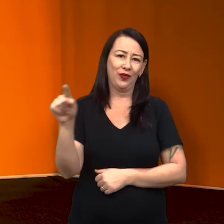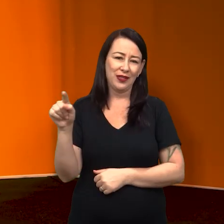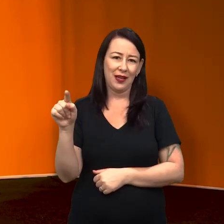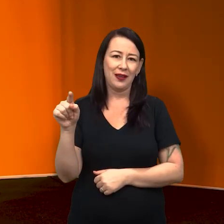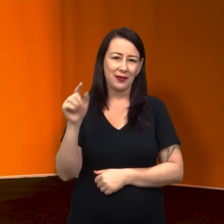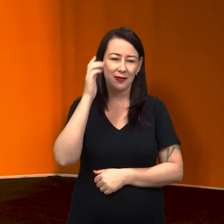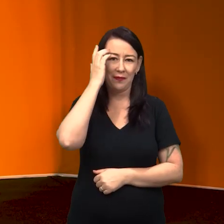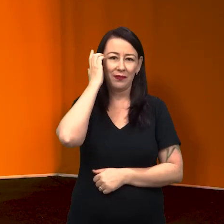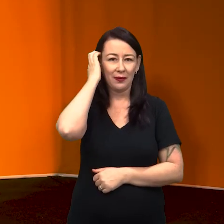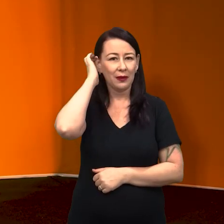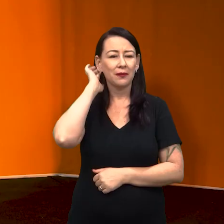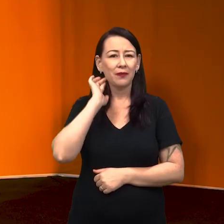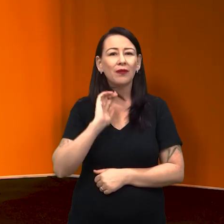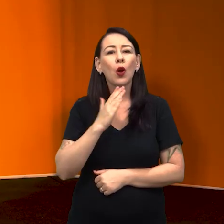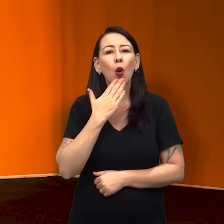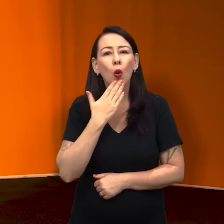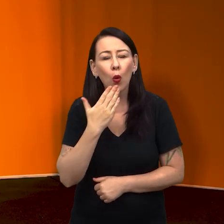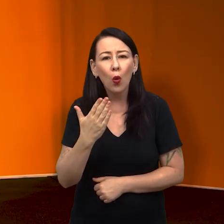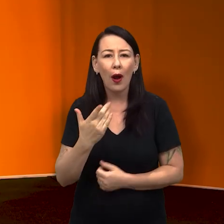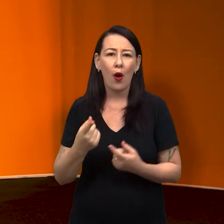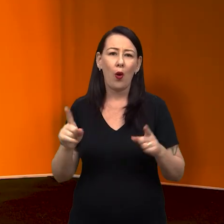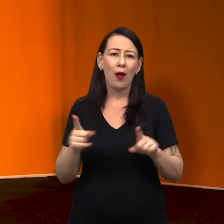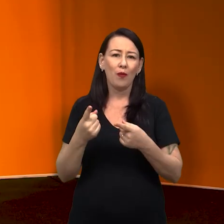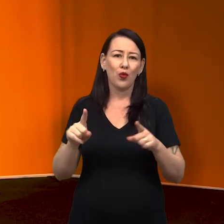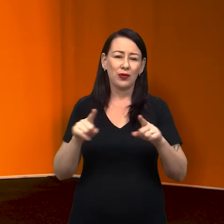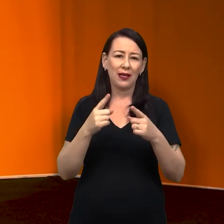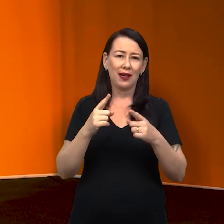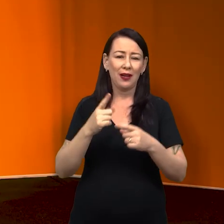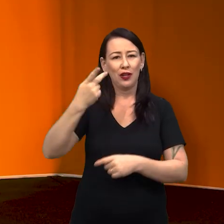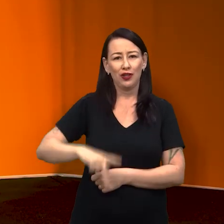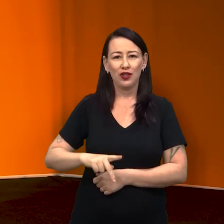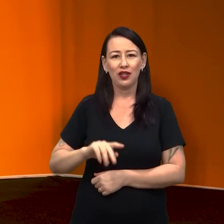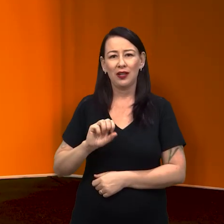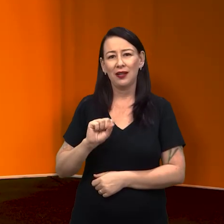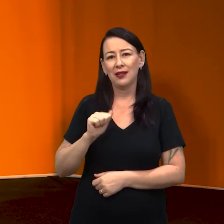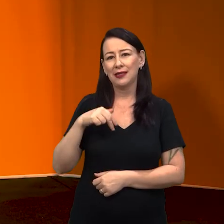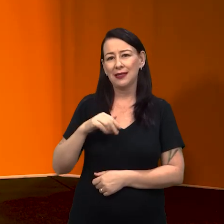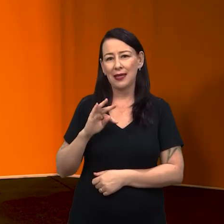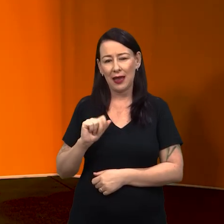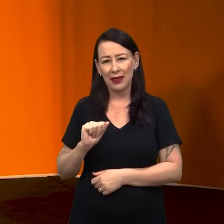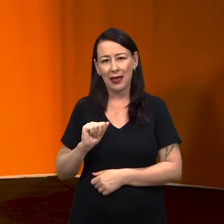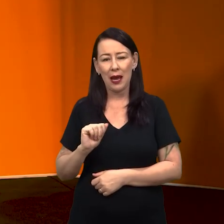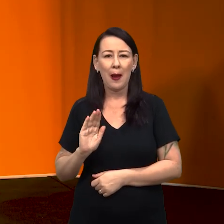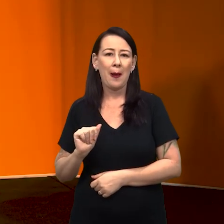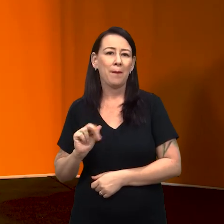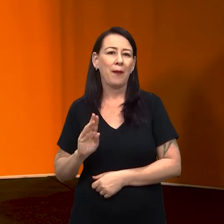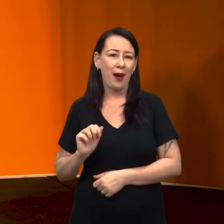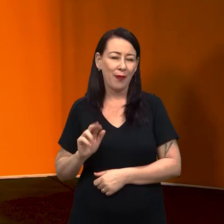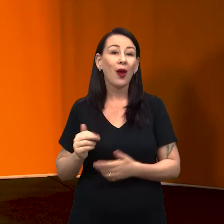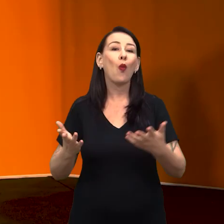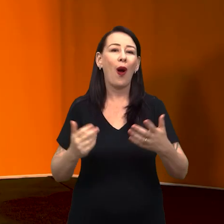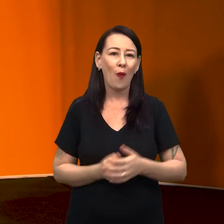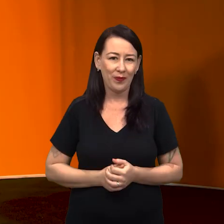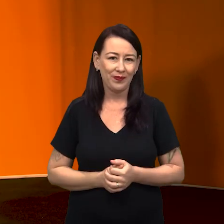Qual é a música de Santa Bárbara? A música da infância. Qual é a música da infância de